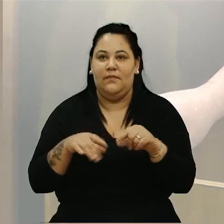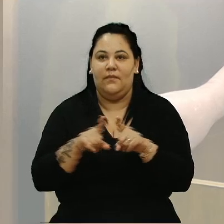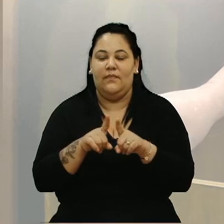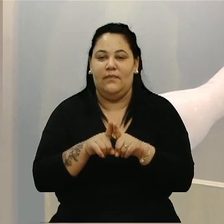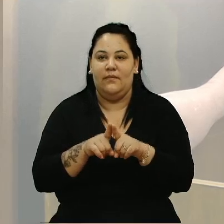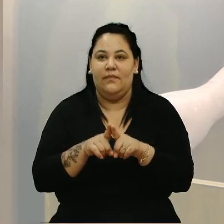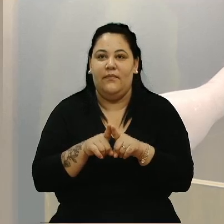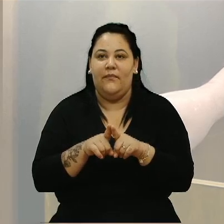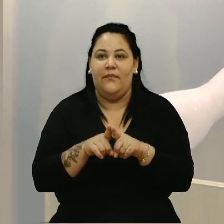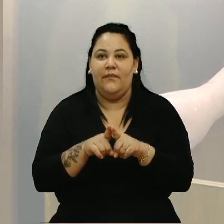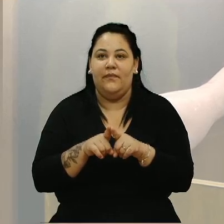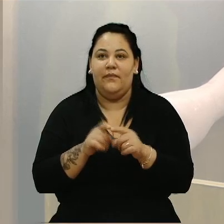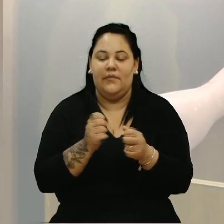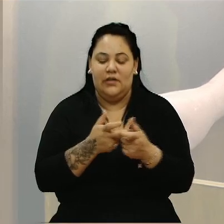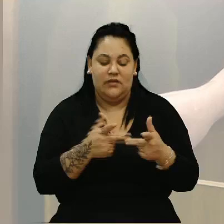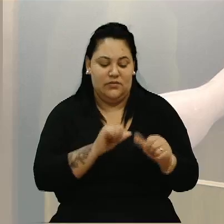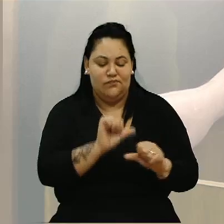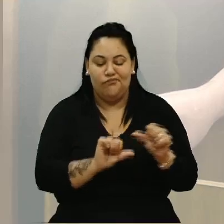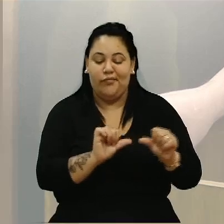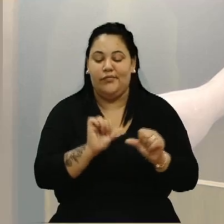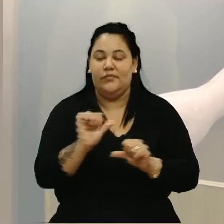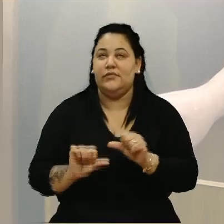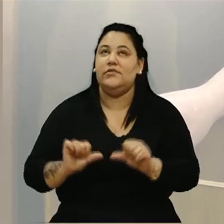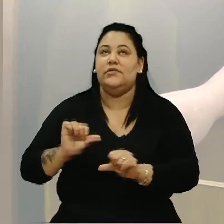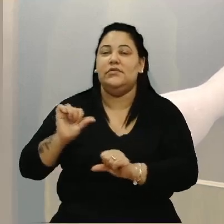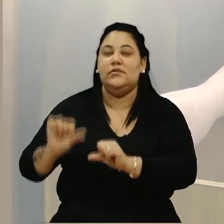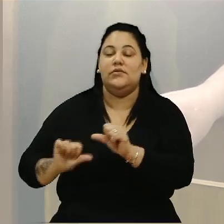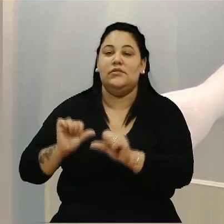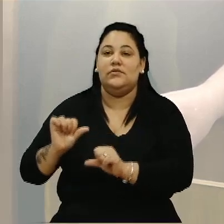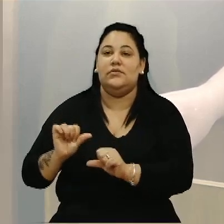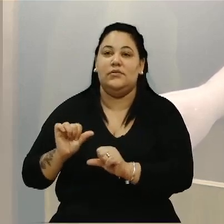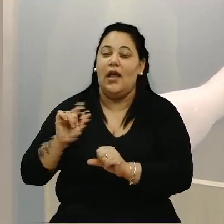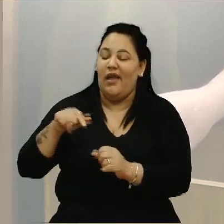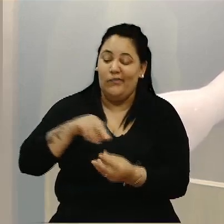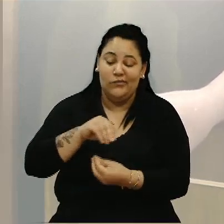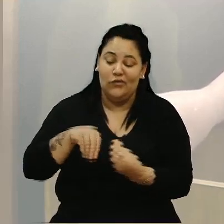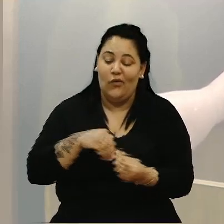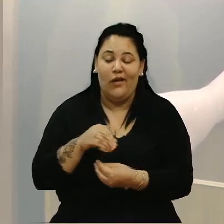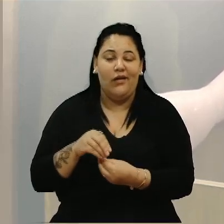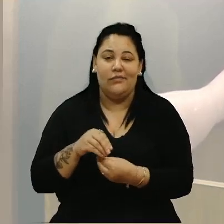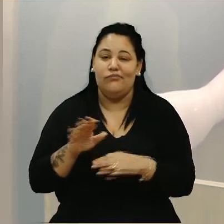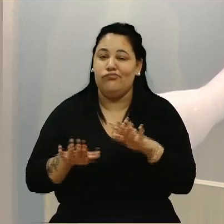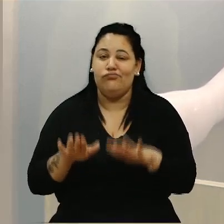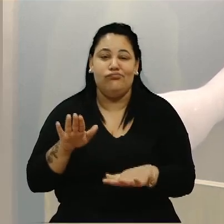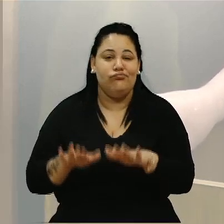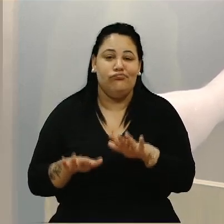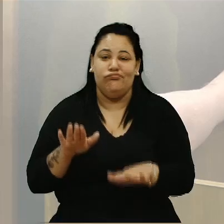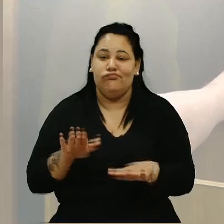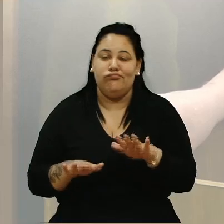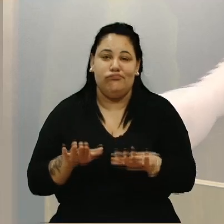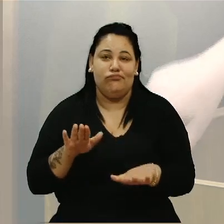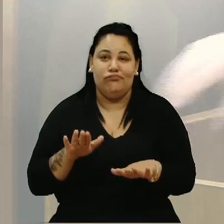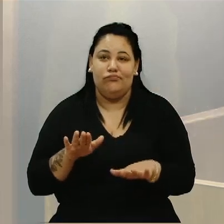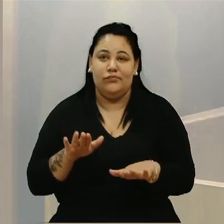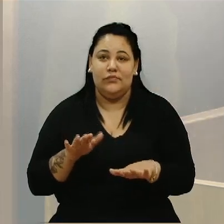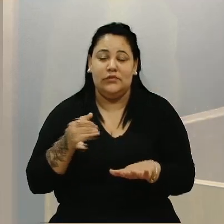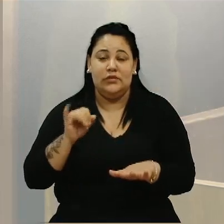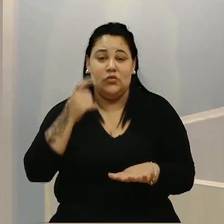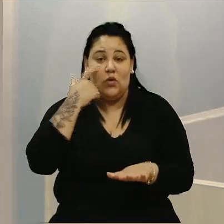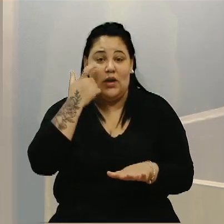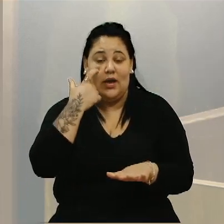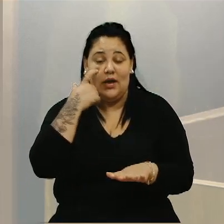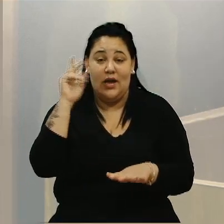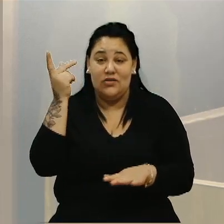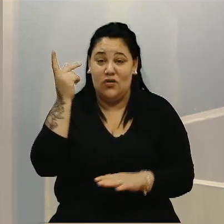E essas mudanças de governo, elas são cíclicas. Elas são cíclicas. Se nós pegarmos a história da França,